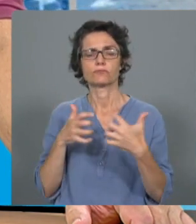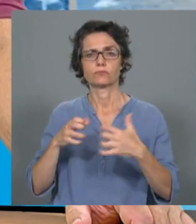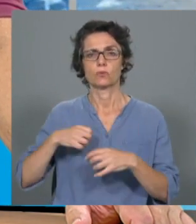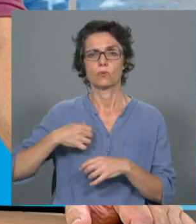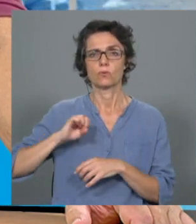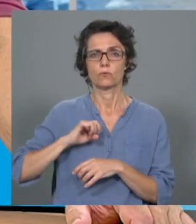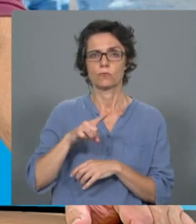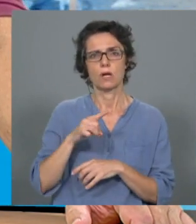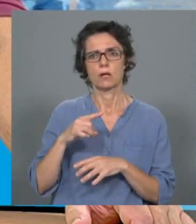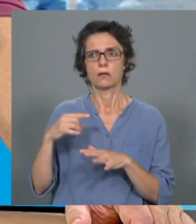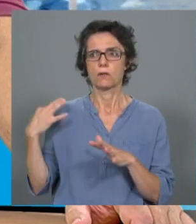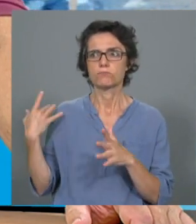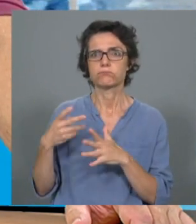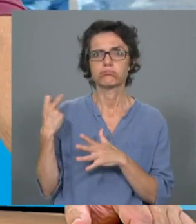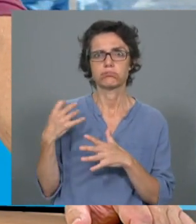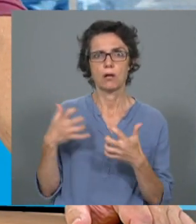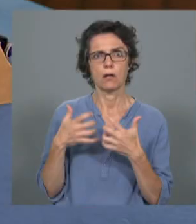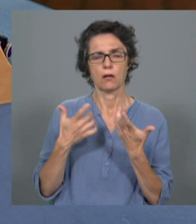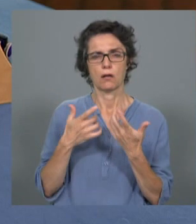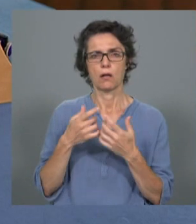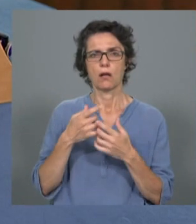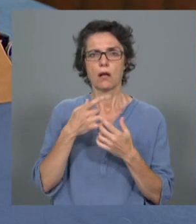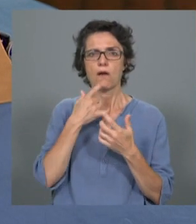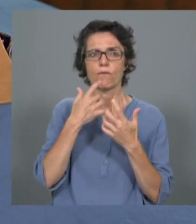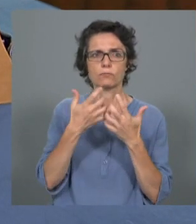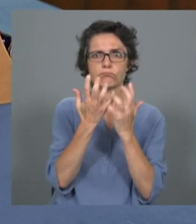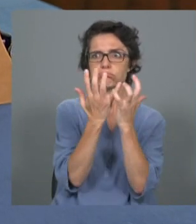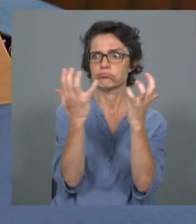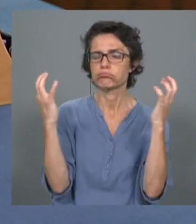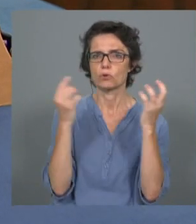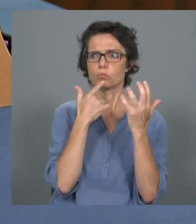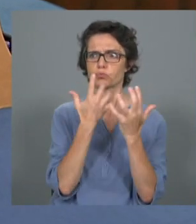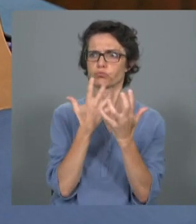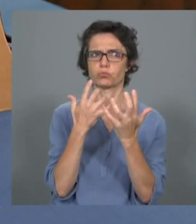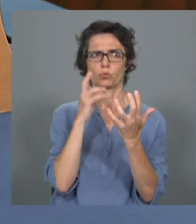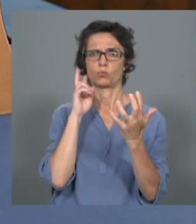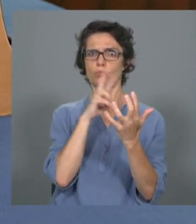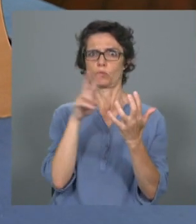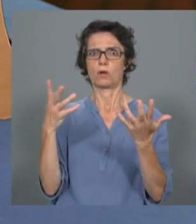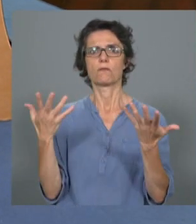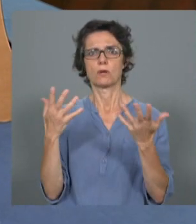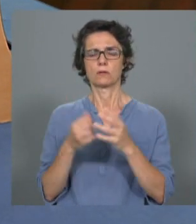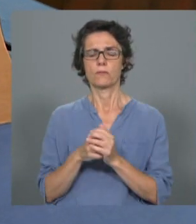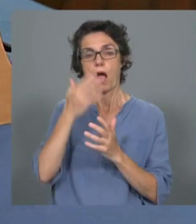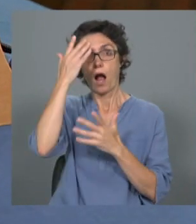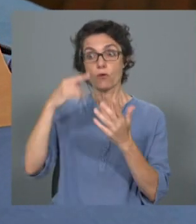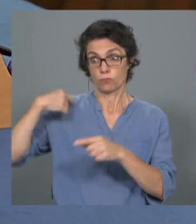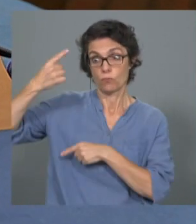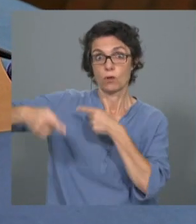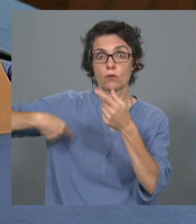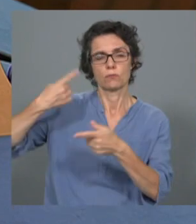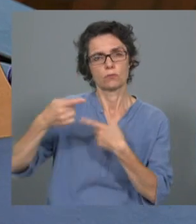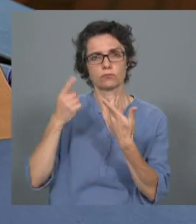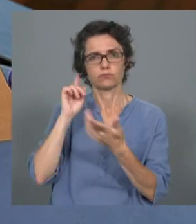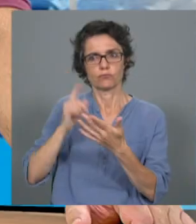ali tem umas muralhas, uma coisa absolutamente brutal. E creio que têm sido valorizadas também, todo esse património tem sido progressivamente valorizado nos últimos anos. E depois ali à